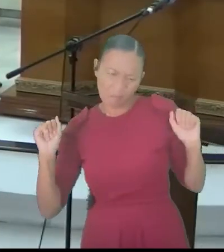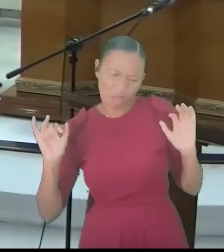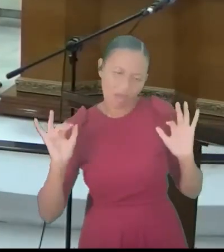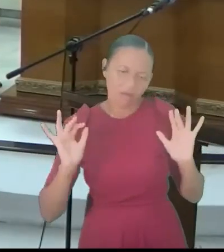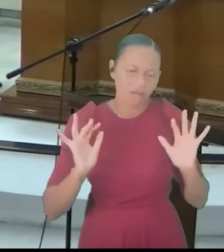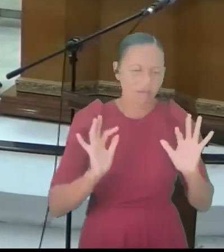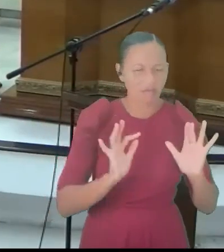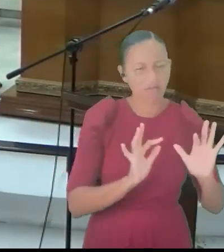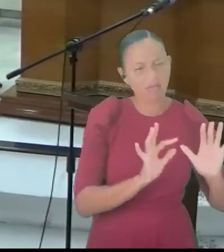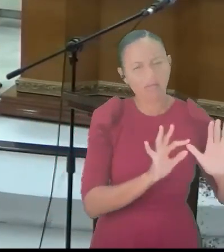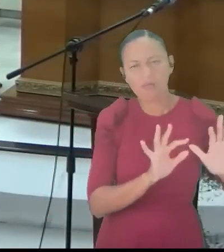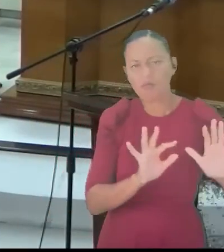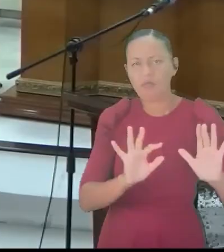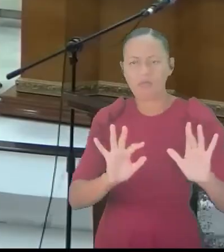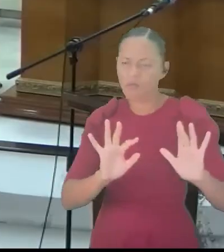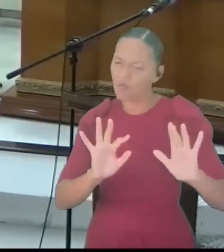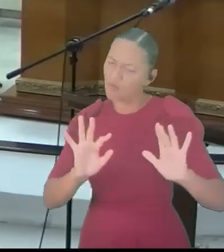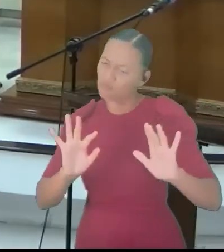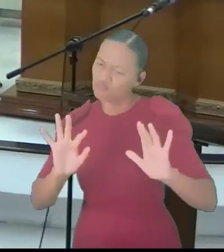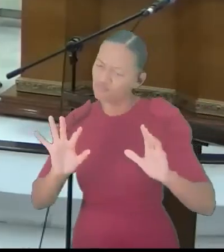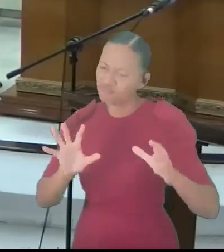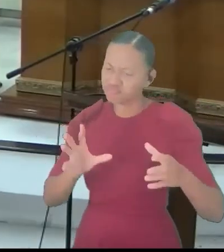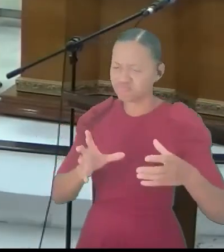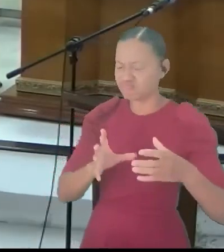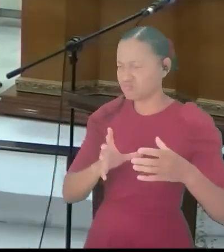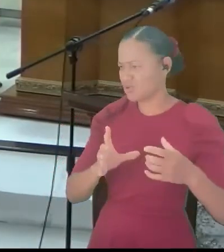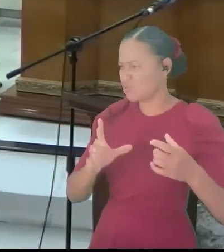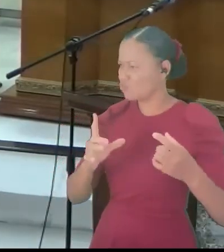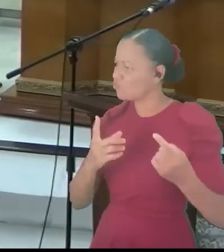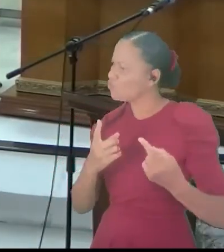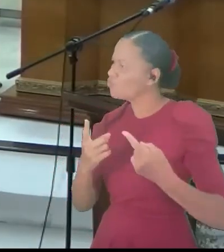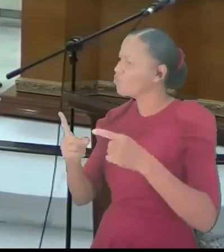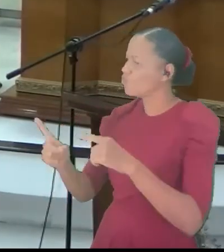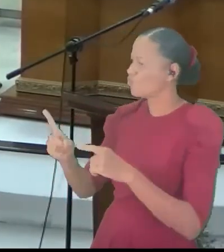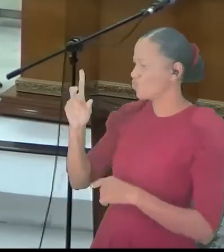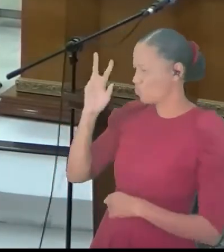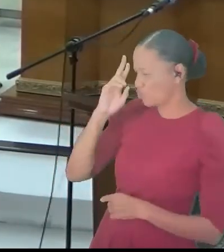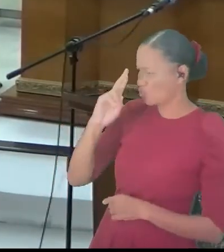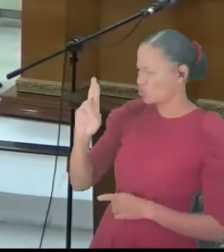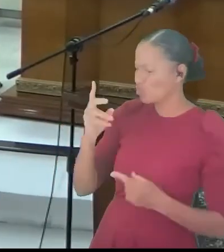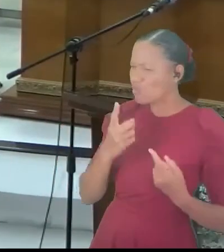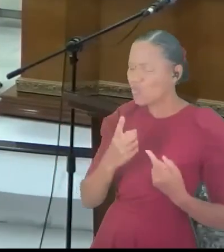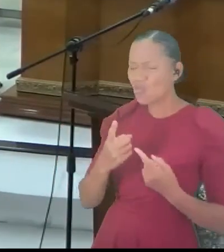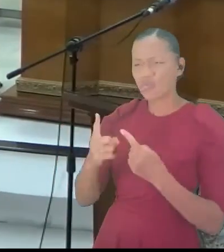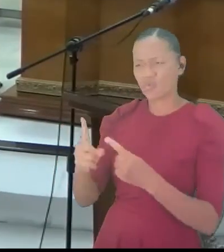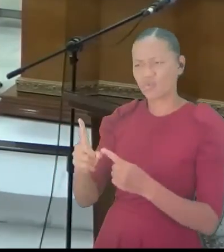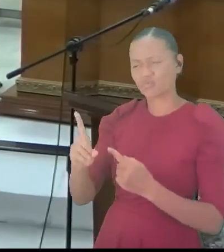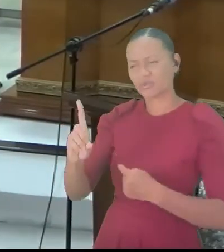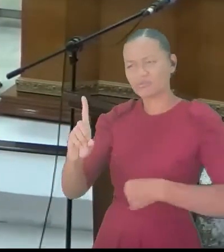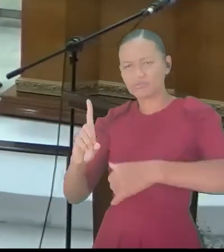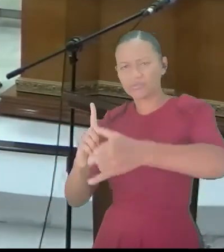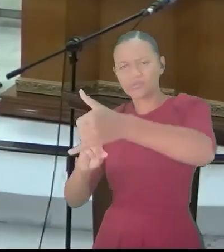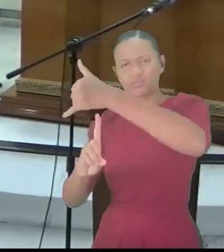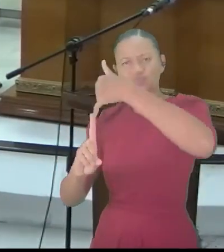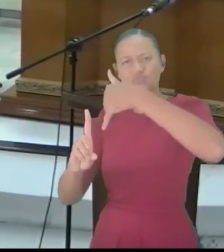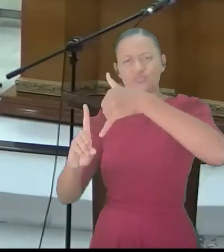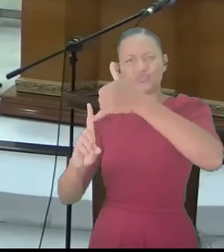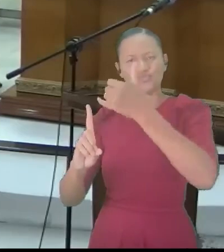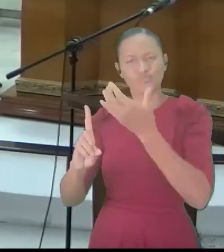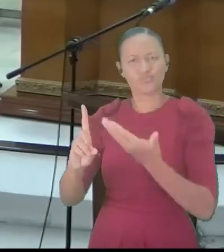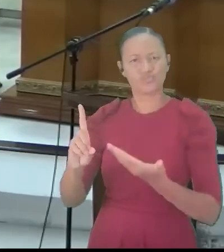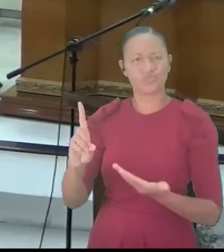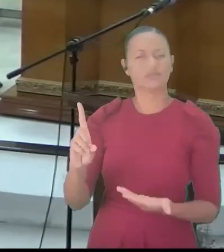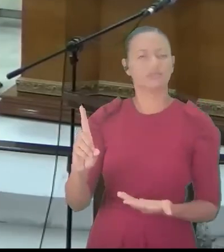uma contra o Senhor e contra o seu ungido. Prossiga.